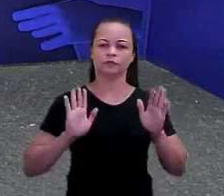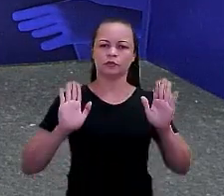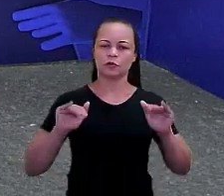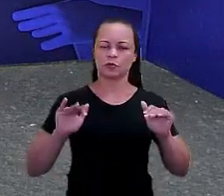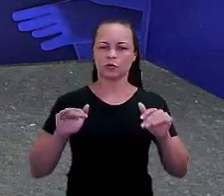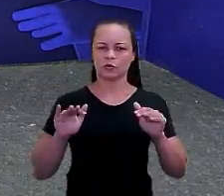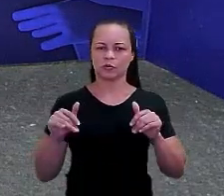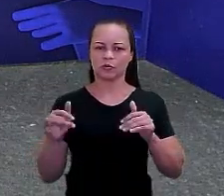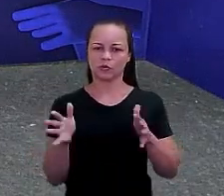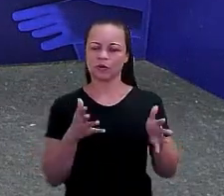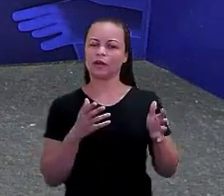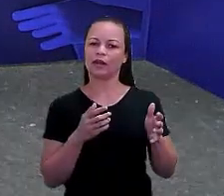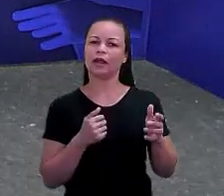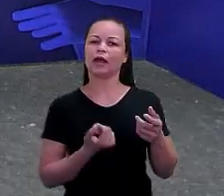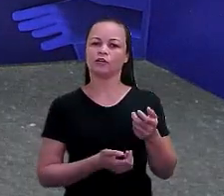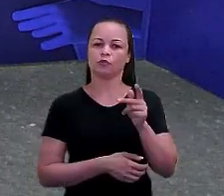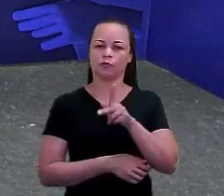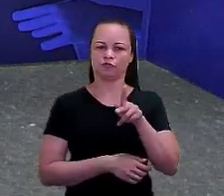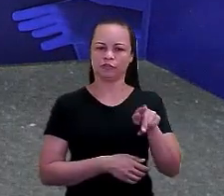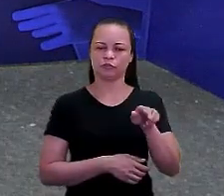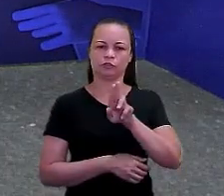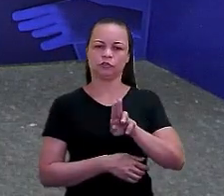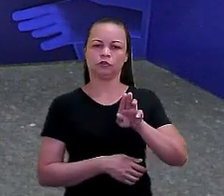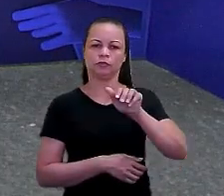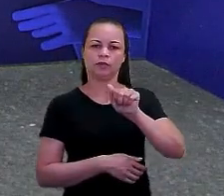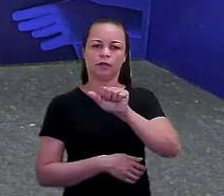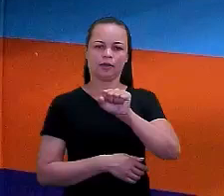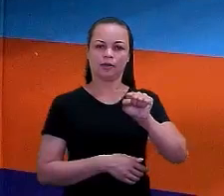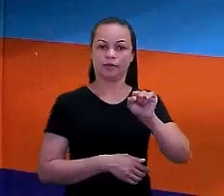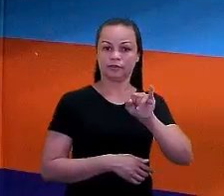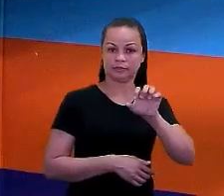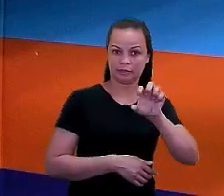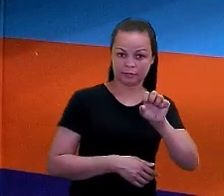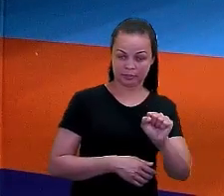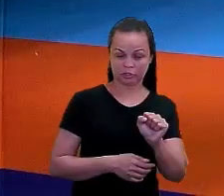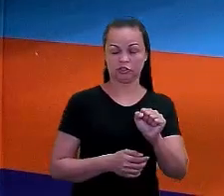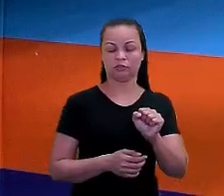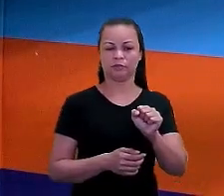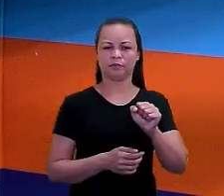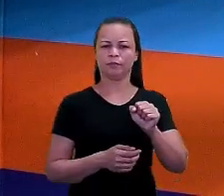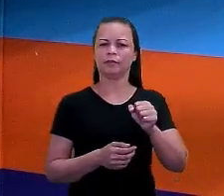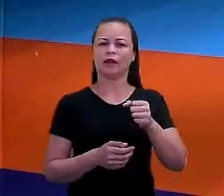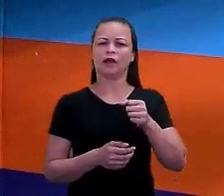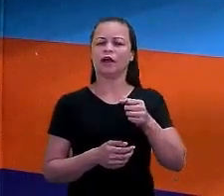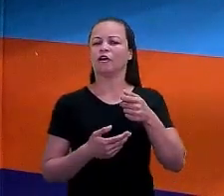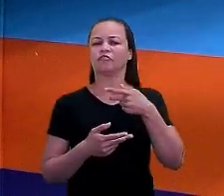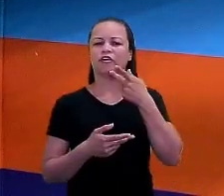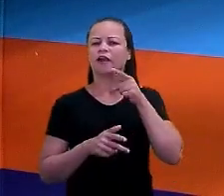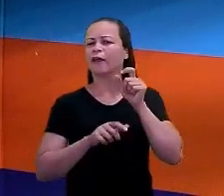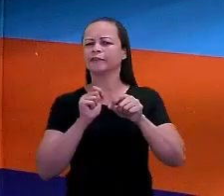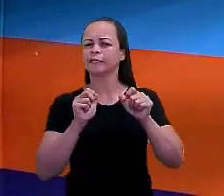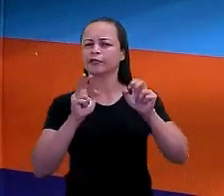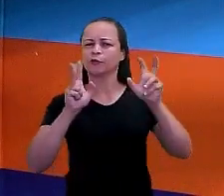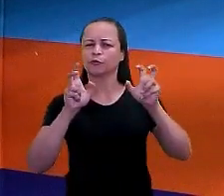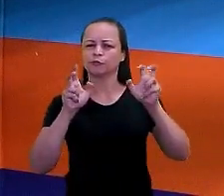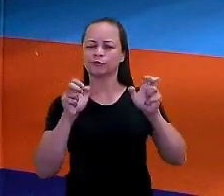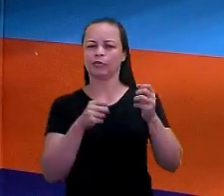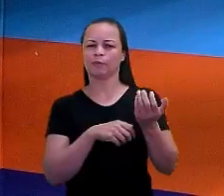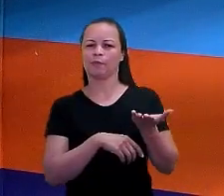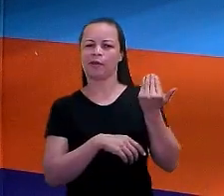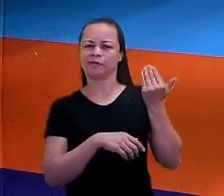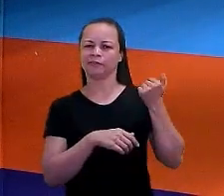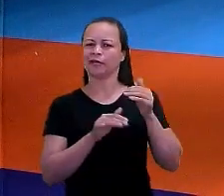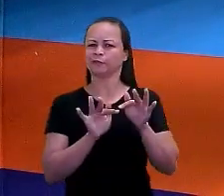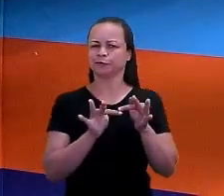Hello everyone, Mr. Assis de volta para falar hoje, sabe de quê? De Simple Past. Yes, Simple Past. Na aula passada a gente